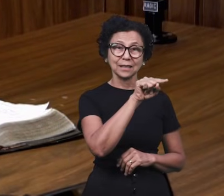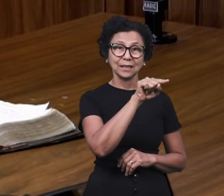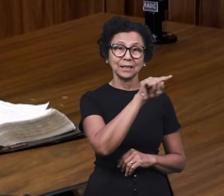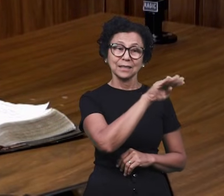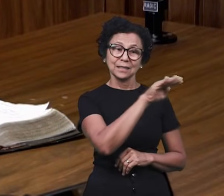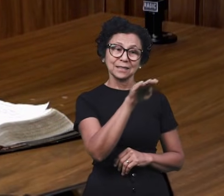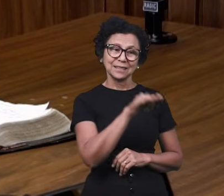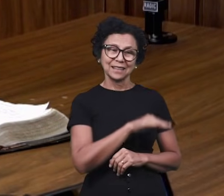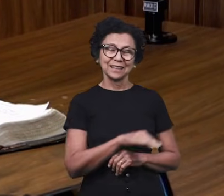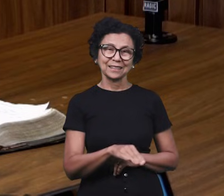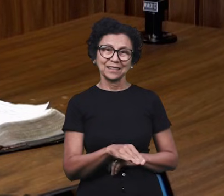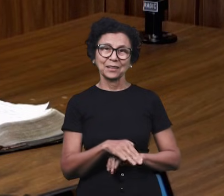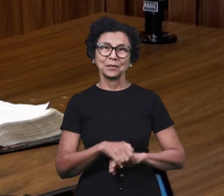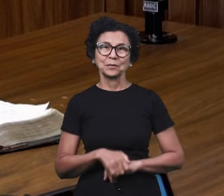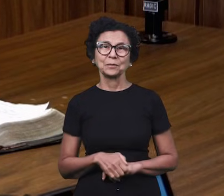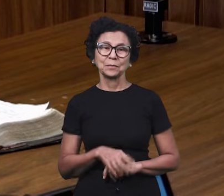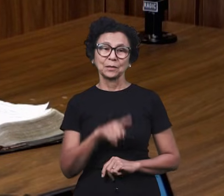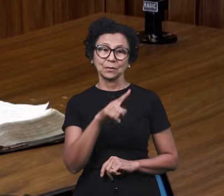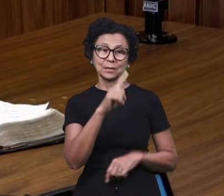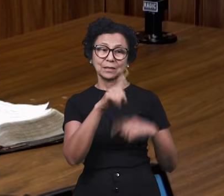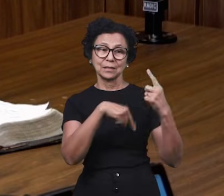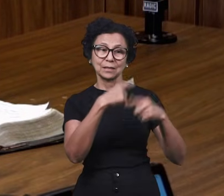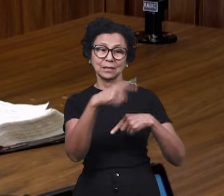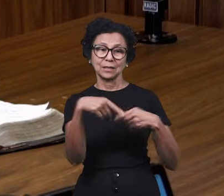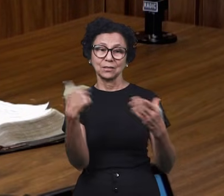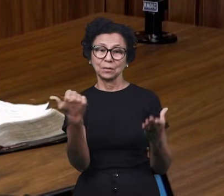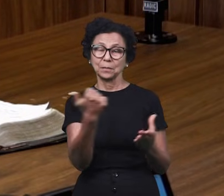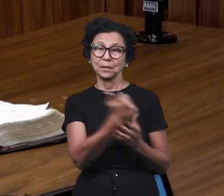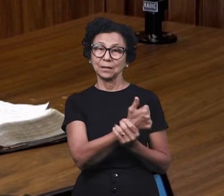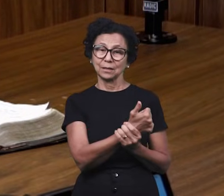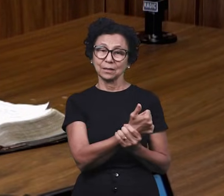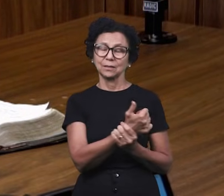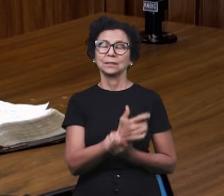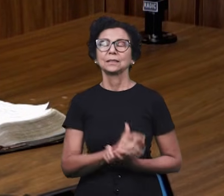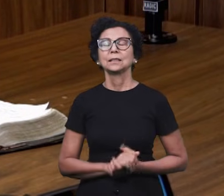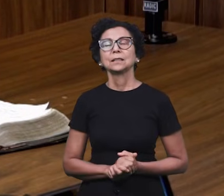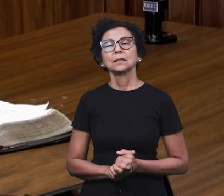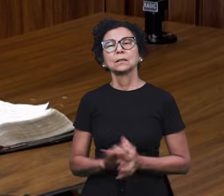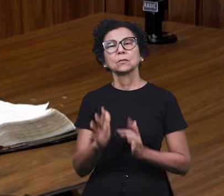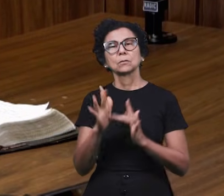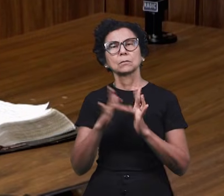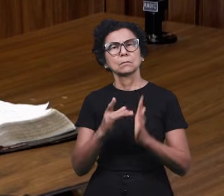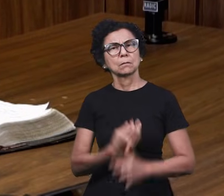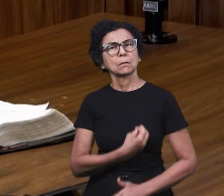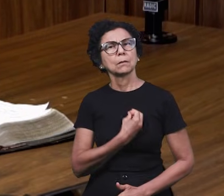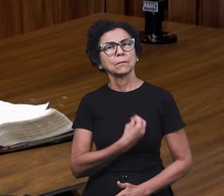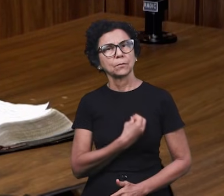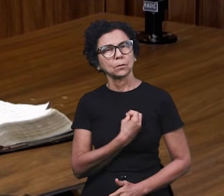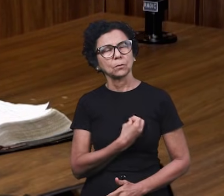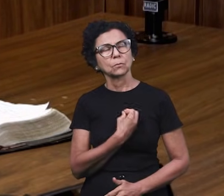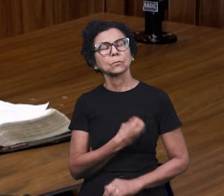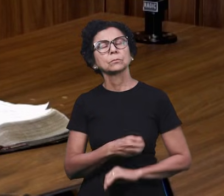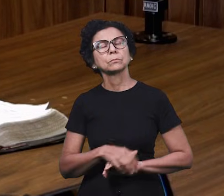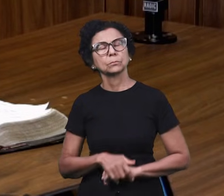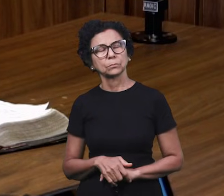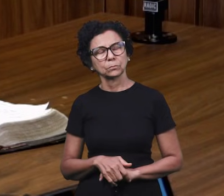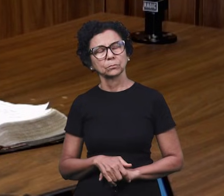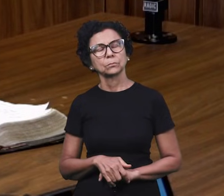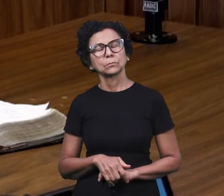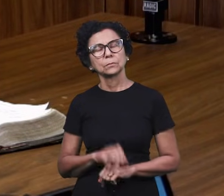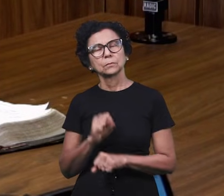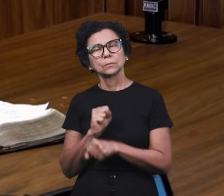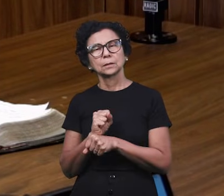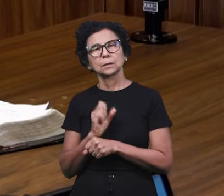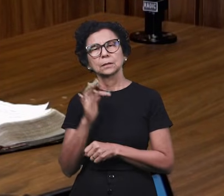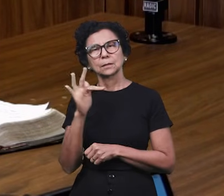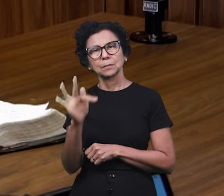casa, porque também este é filho de Abraão. A promessa está viva, né? Jesus está vivo em nossos corações e há uma esperança,